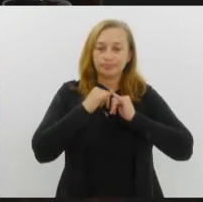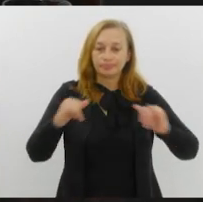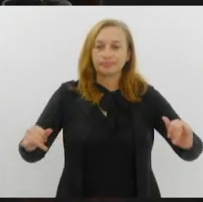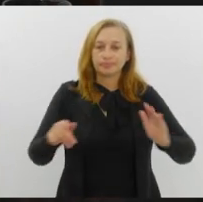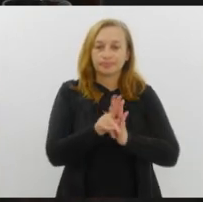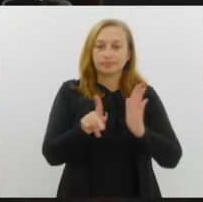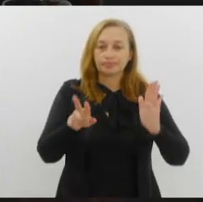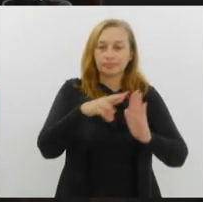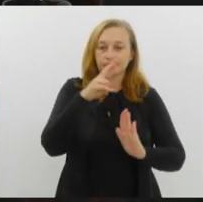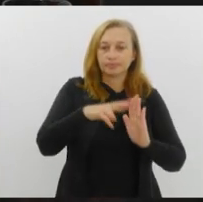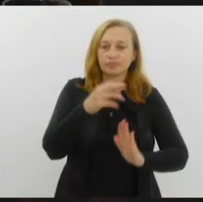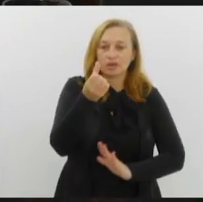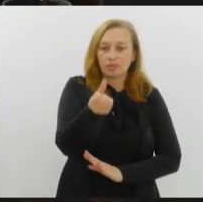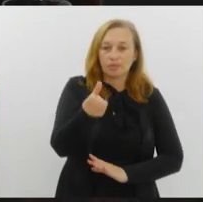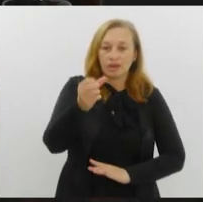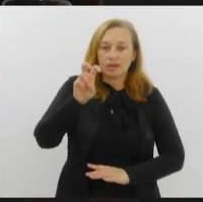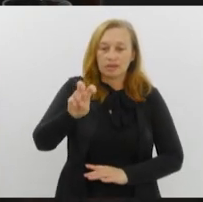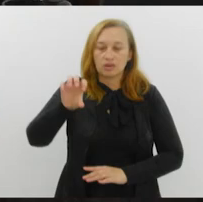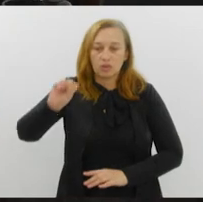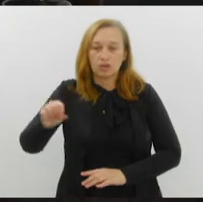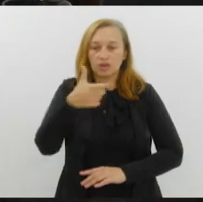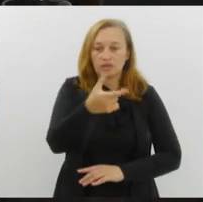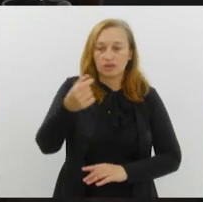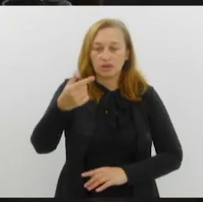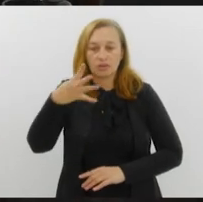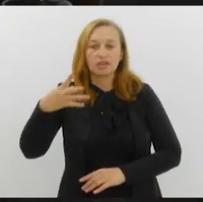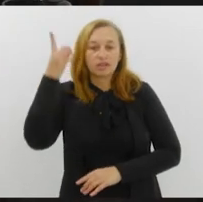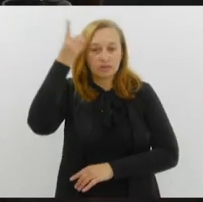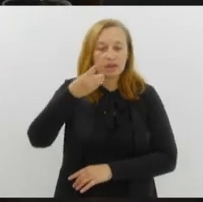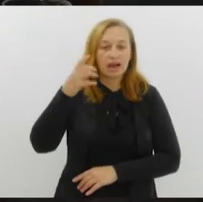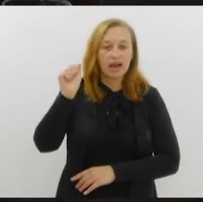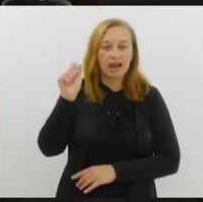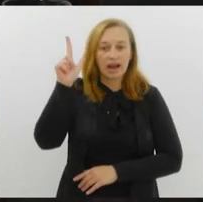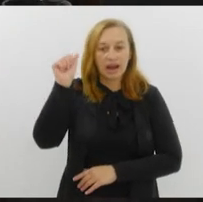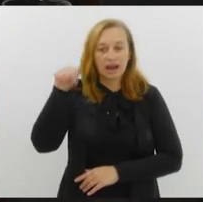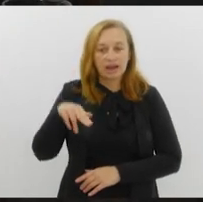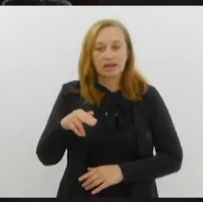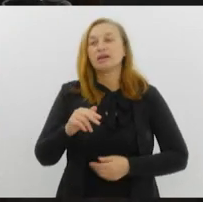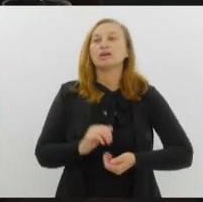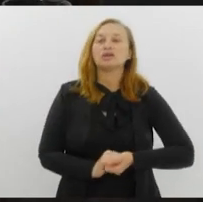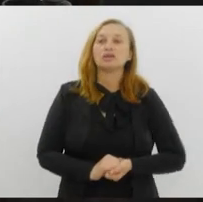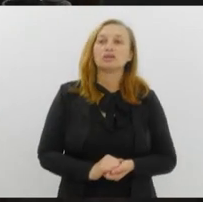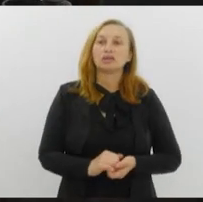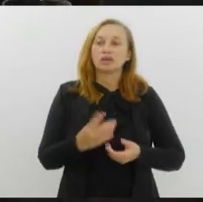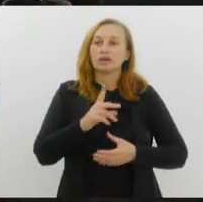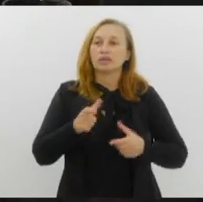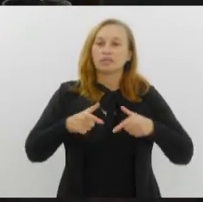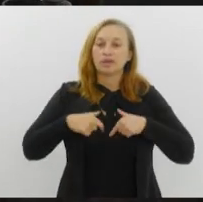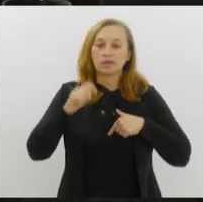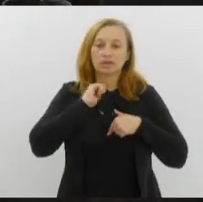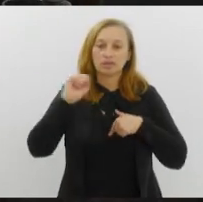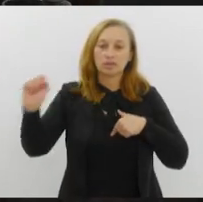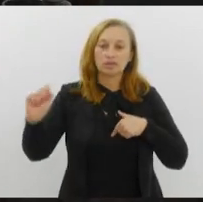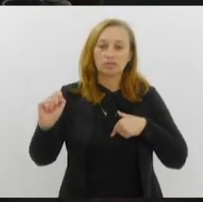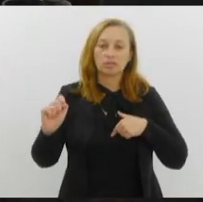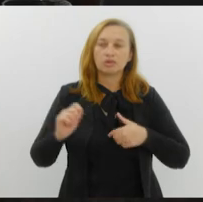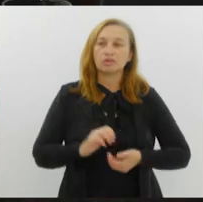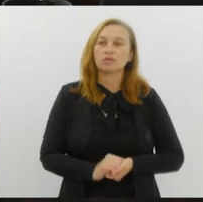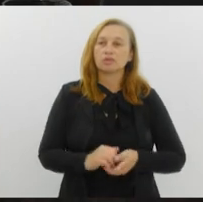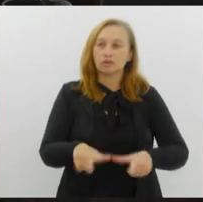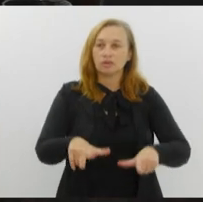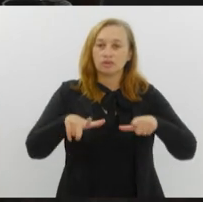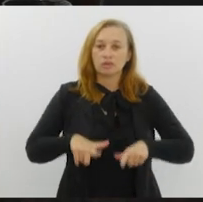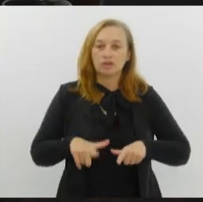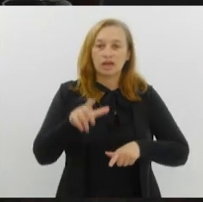Anuncio o projeto de resolução número 658-24, de autoria do deputado Alain Lopes, que concede a medalha Tiradentes, respectivo diploma, ao